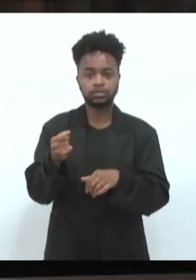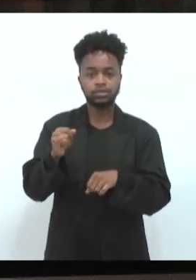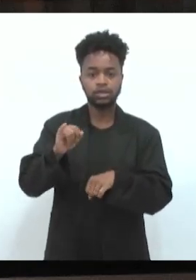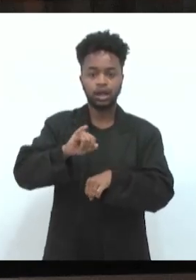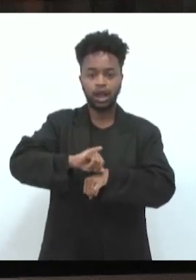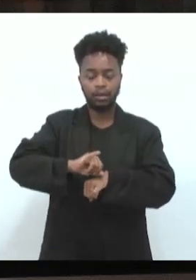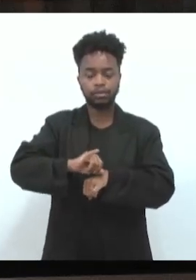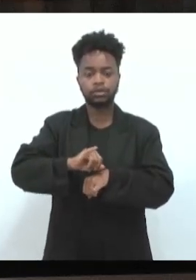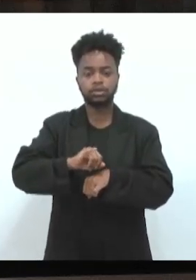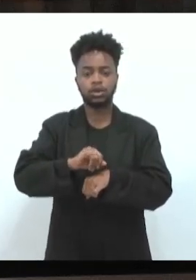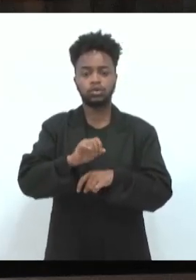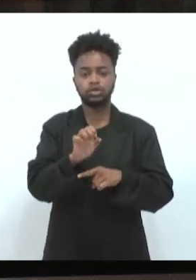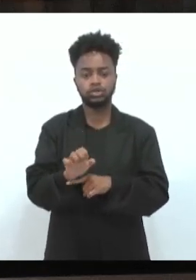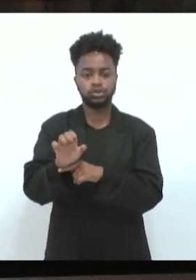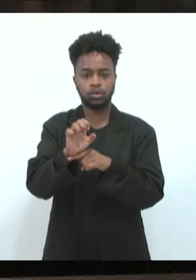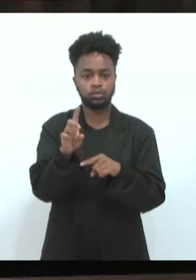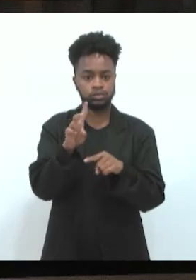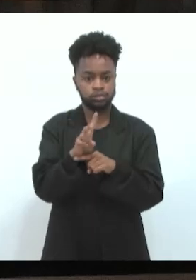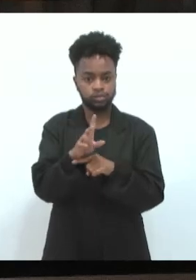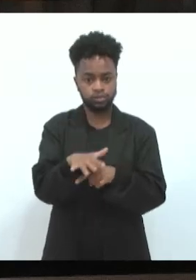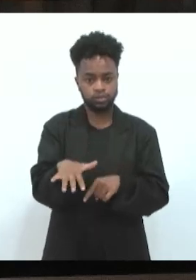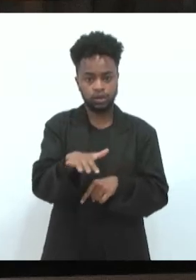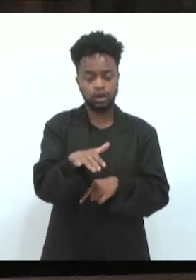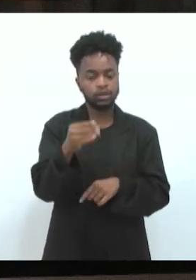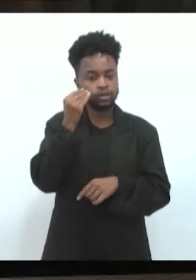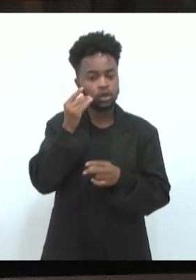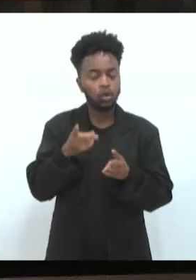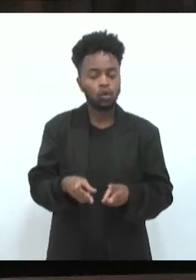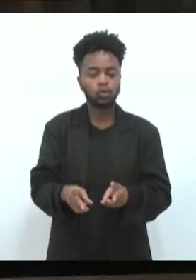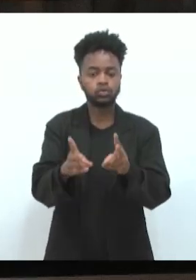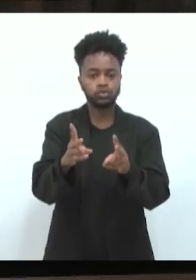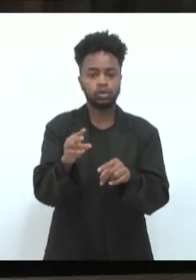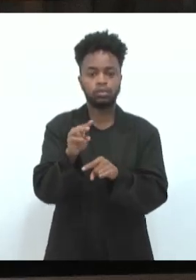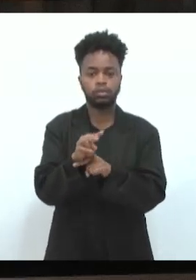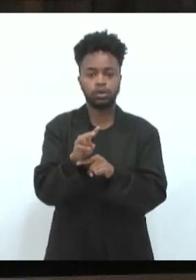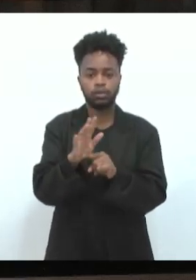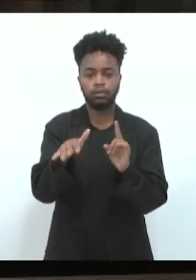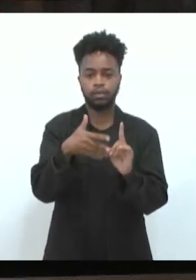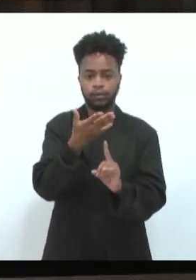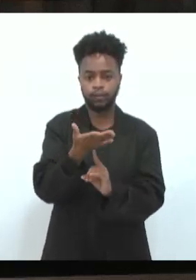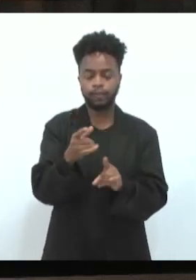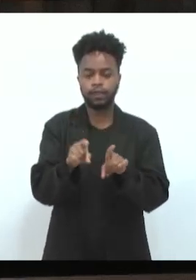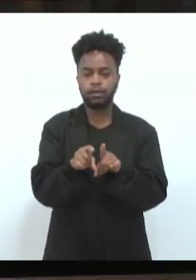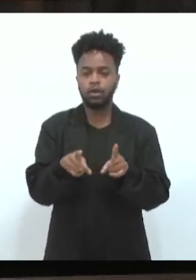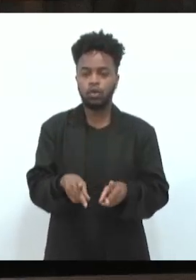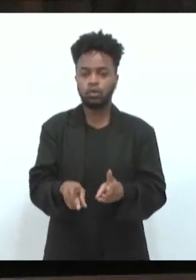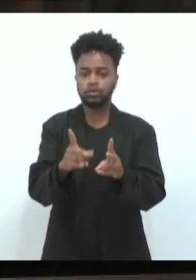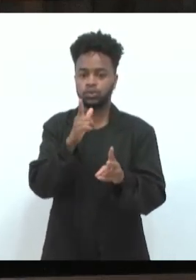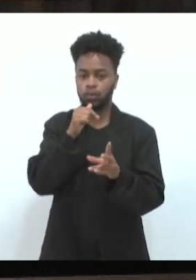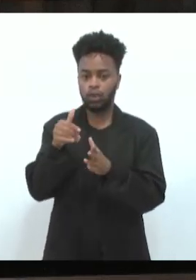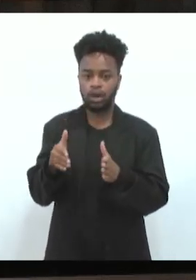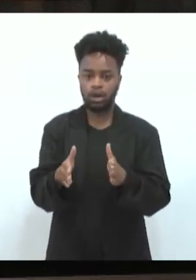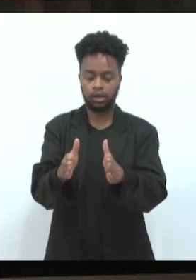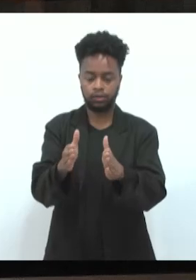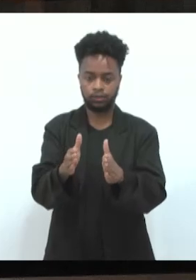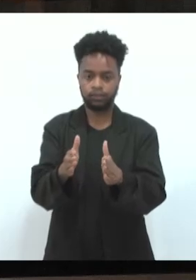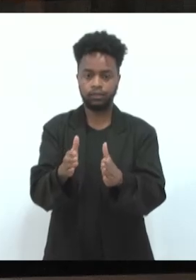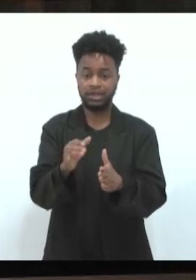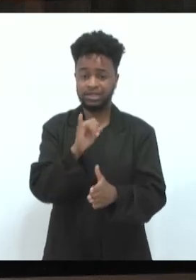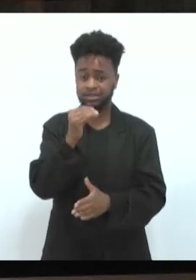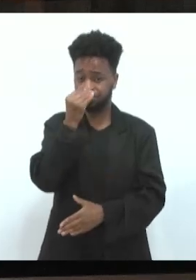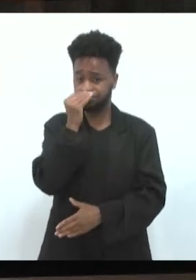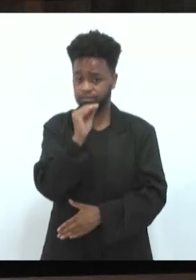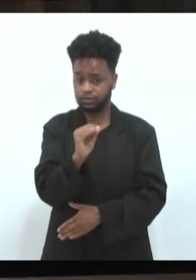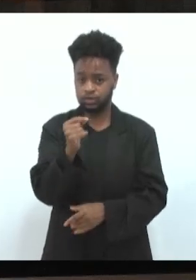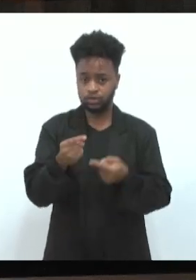conservação, uma lei de minha autoria, possa manter a preservação ambiental, possa manter os seus mananciais de água. Quando eles ignoram a